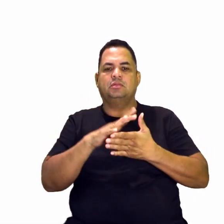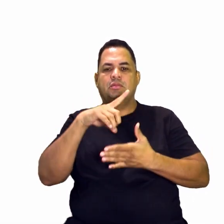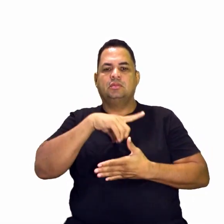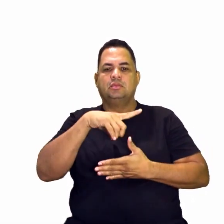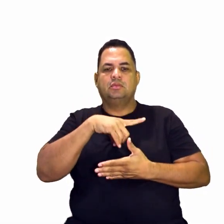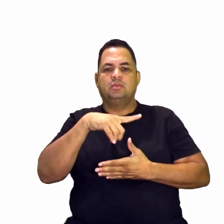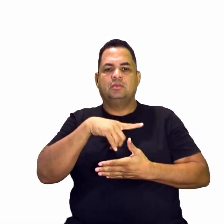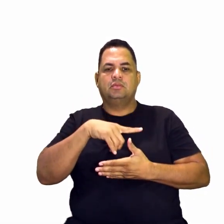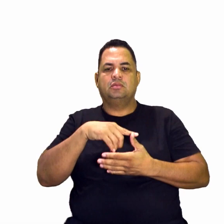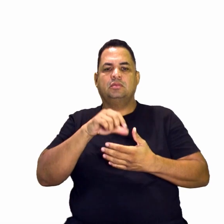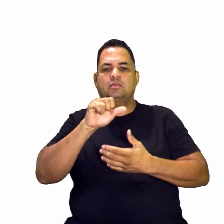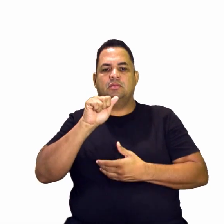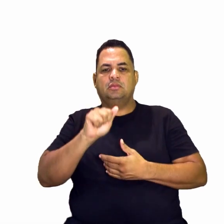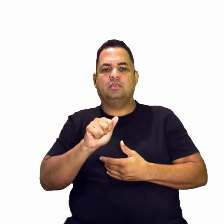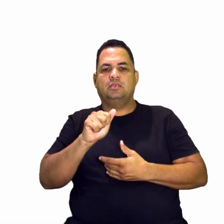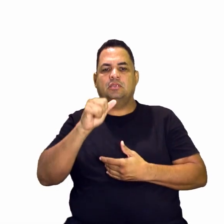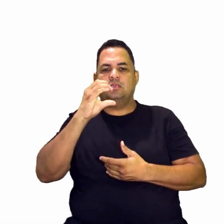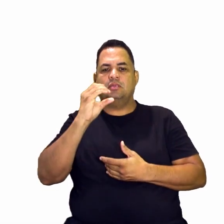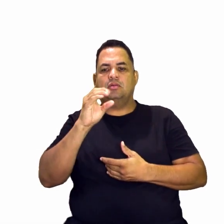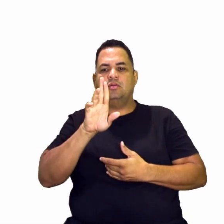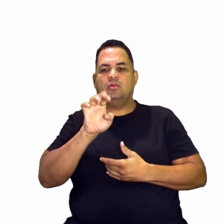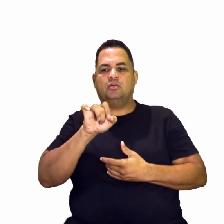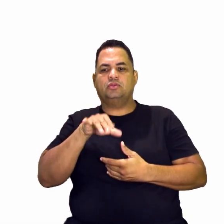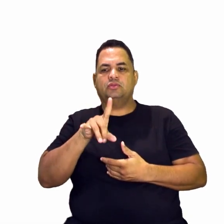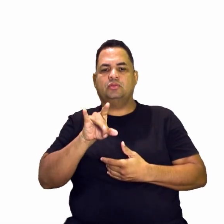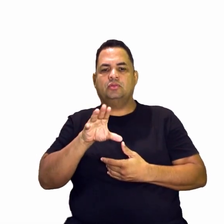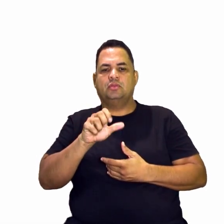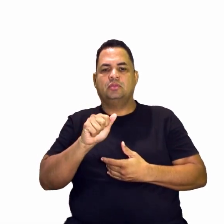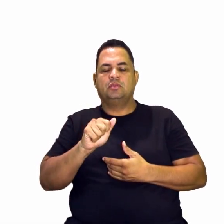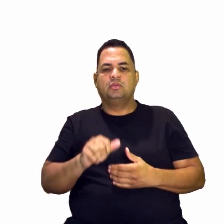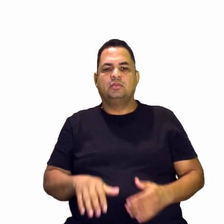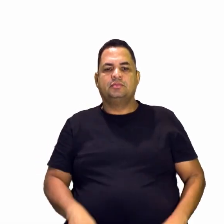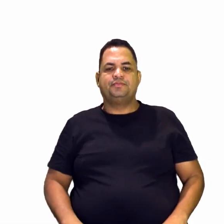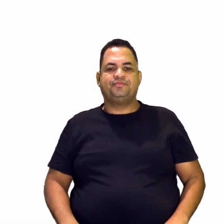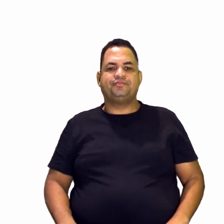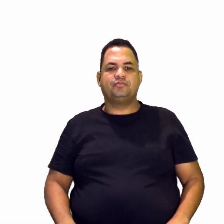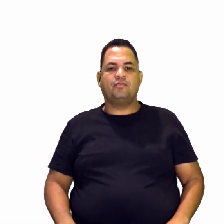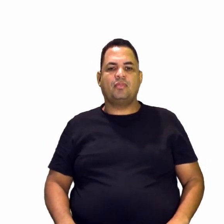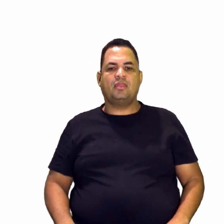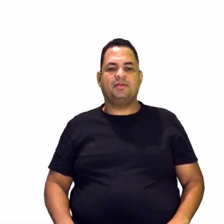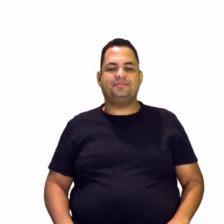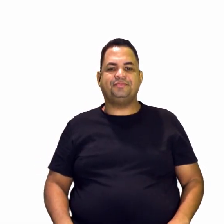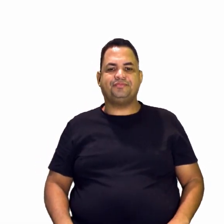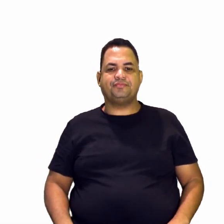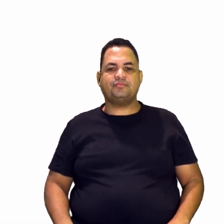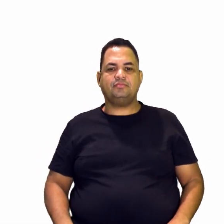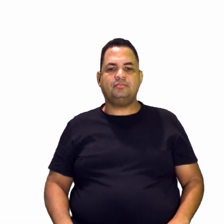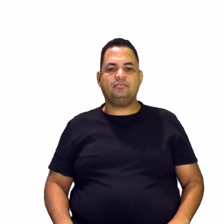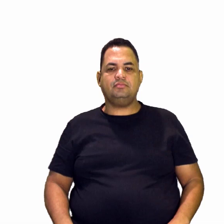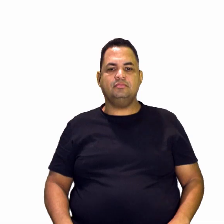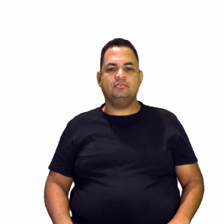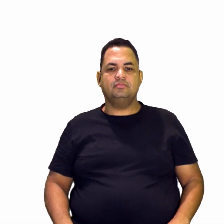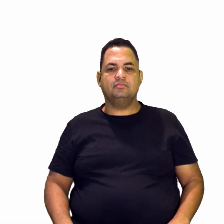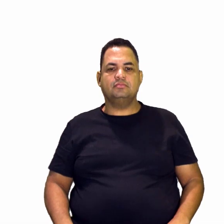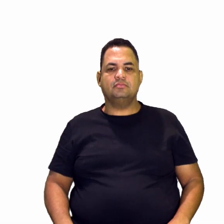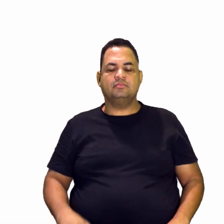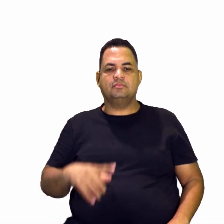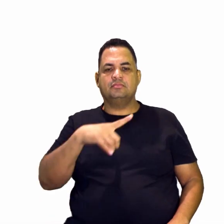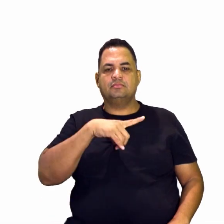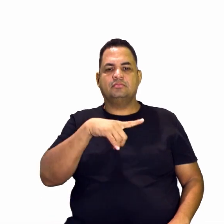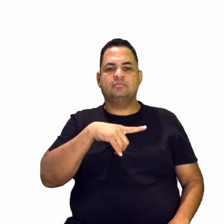do acrossoma, na parte, mostra lá, professor, a parte da cabeça do espermatozoide. Bem na ponta, nós